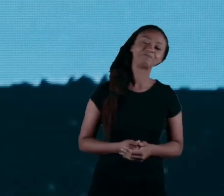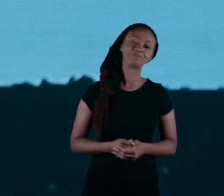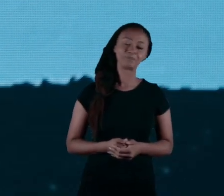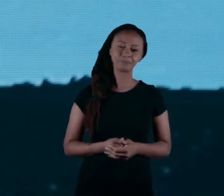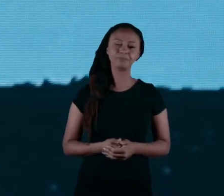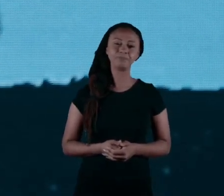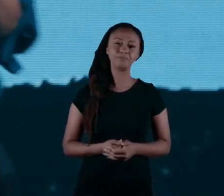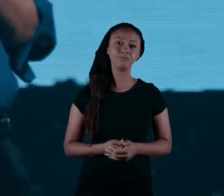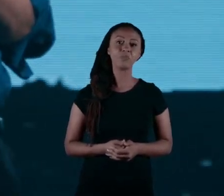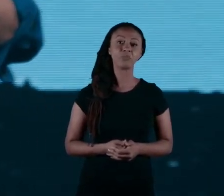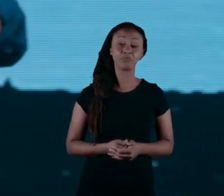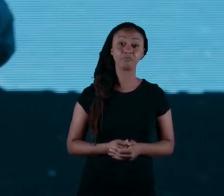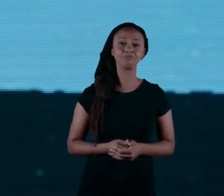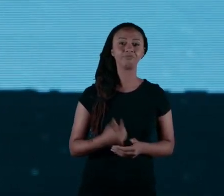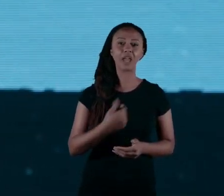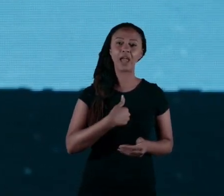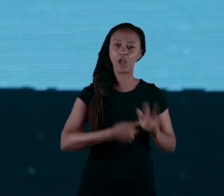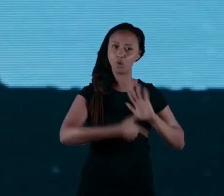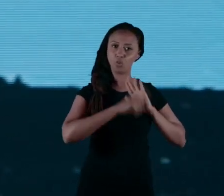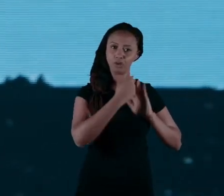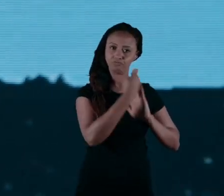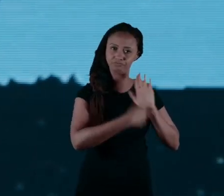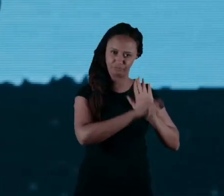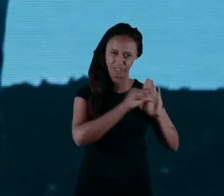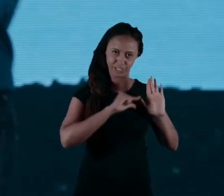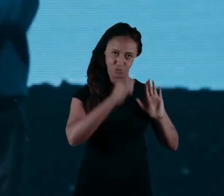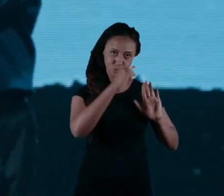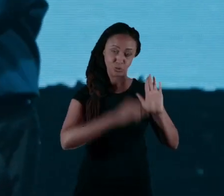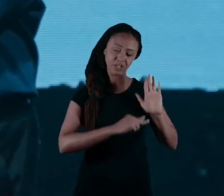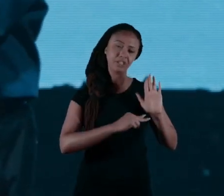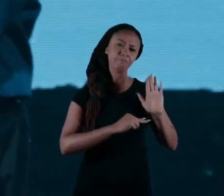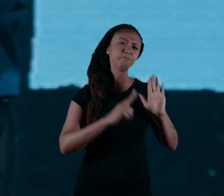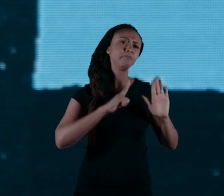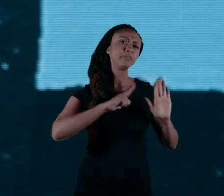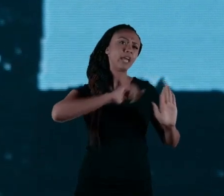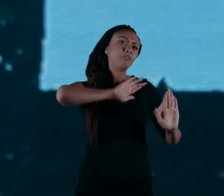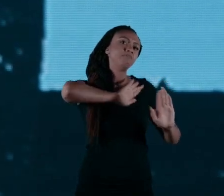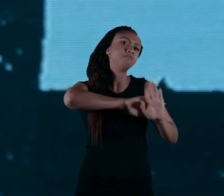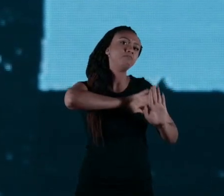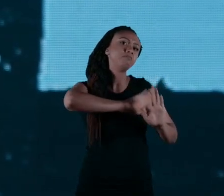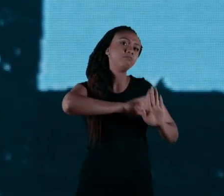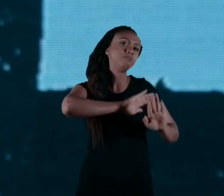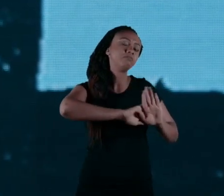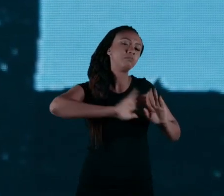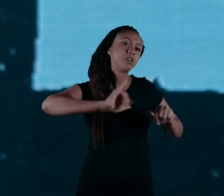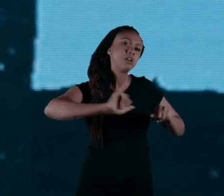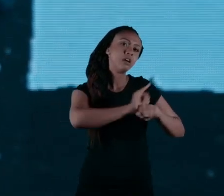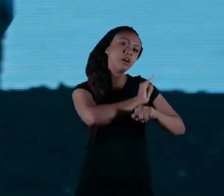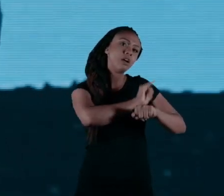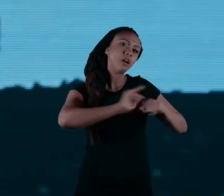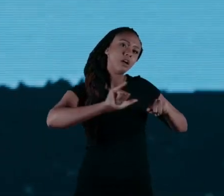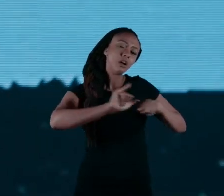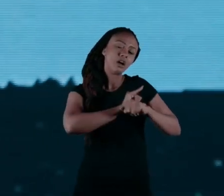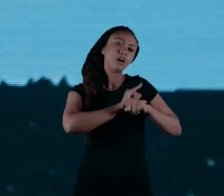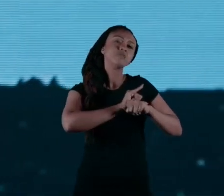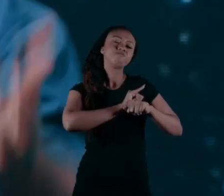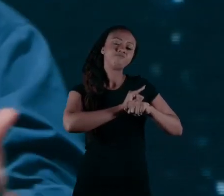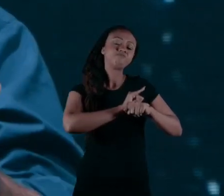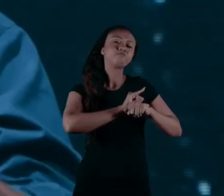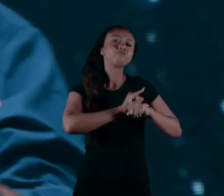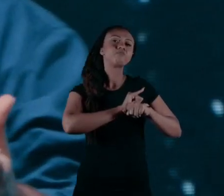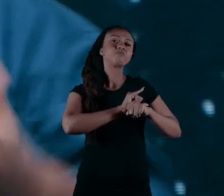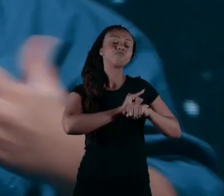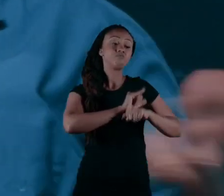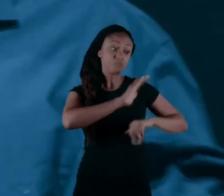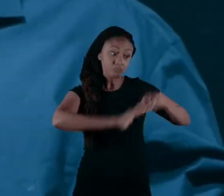Esse versículo que eu li, ele tem uma série de ações que na verdade são